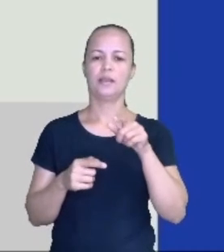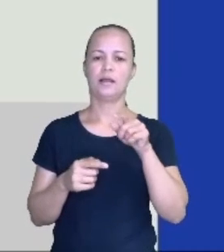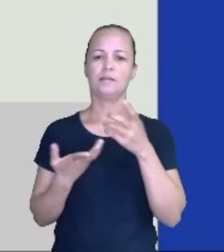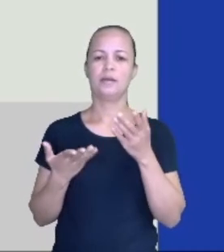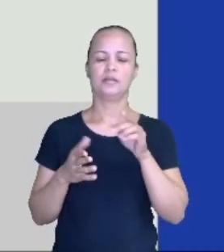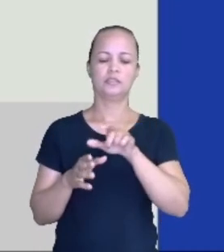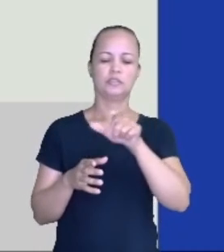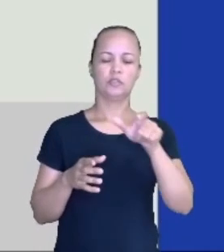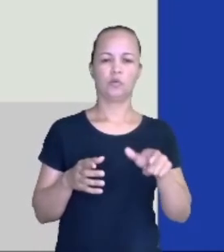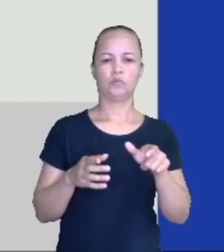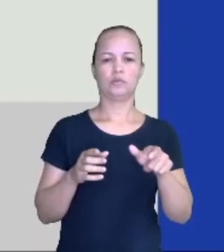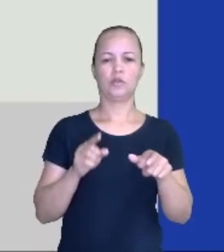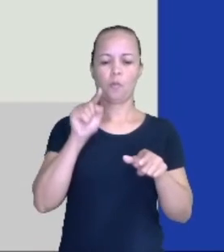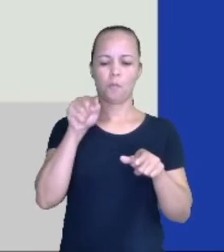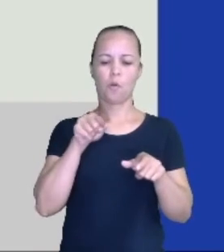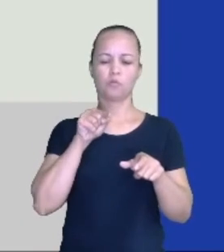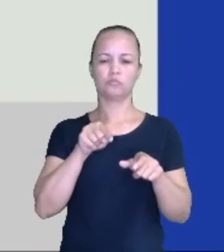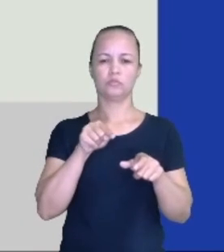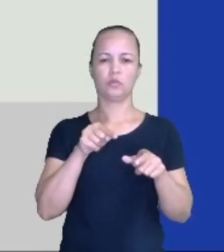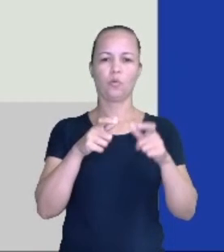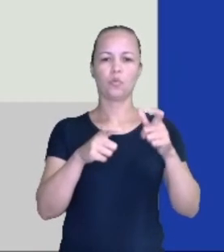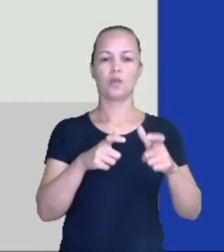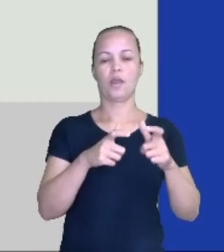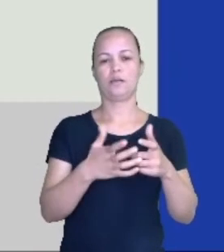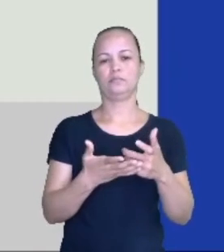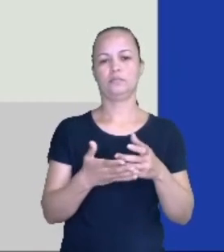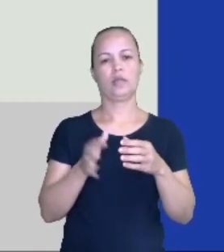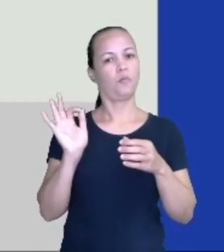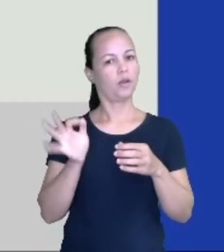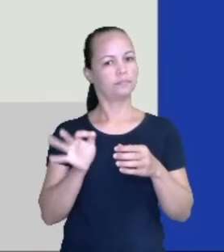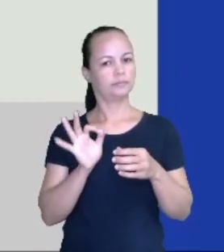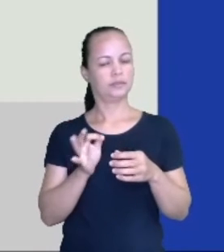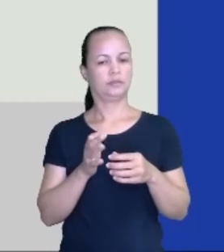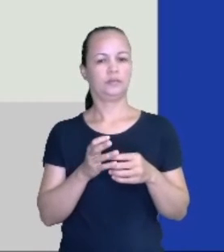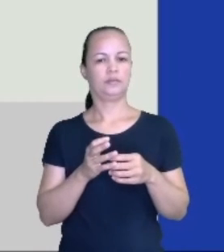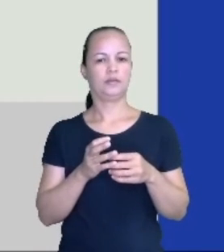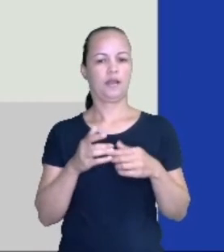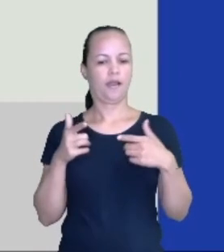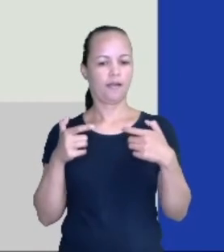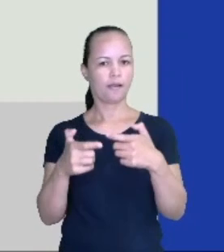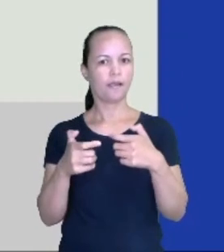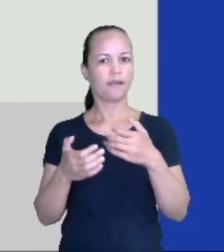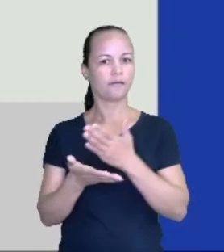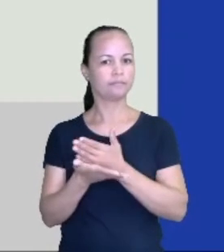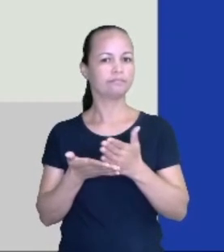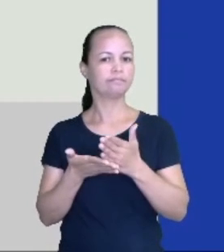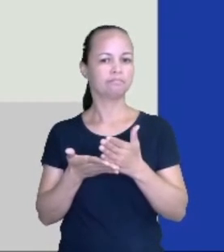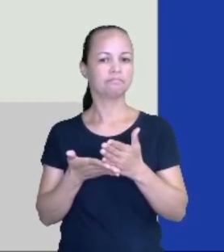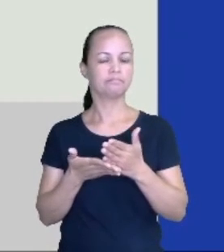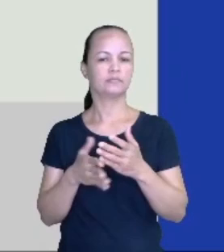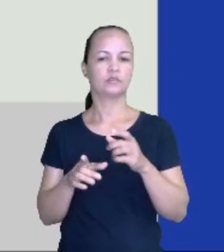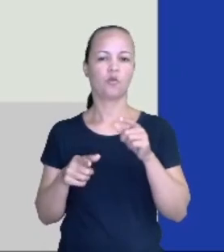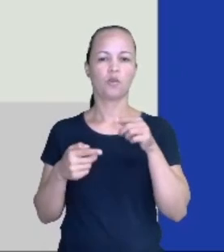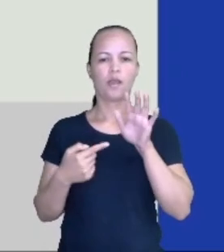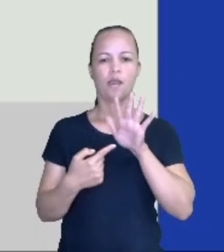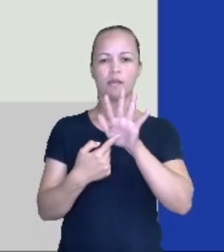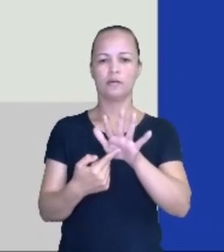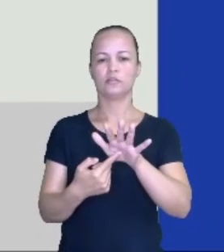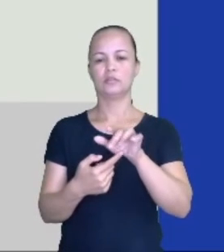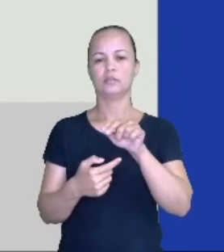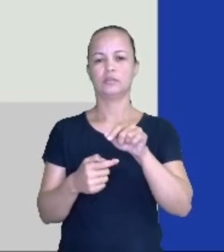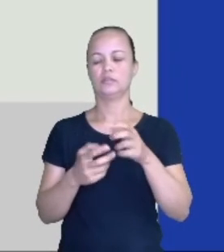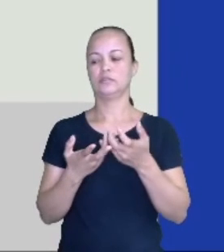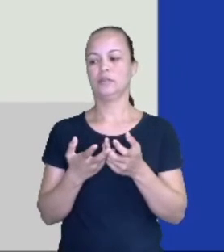lugar, disse o ponto de exclamação, é uma certeza, a guerra começou. Olha nós aí de novo, disseram